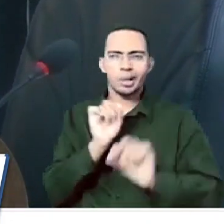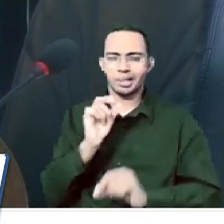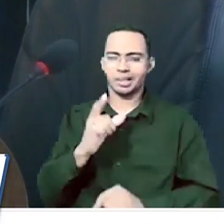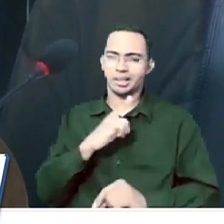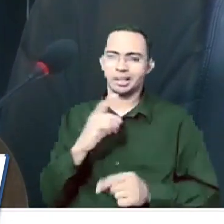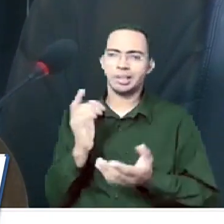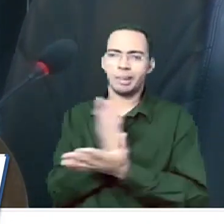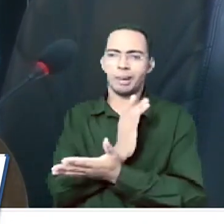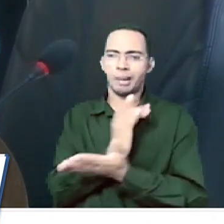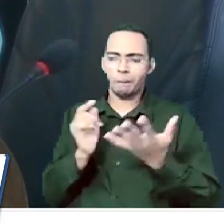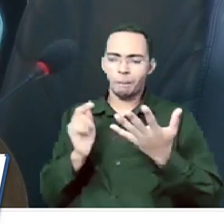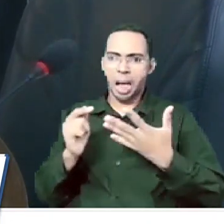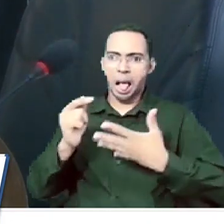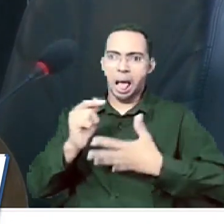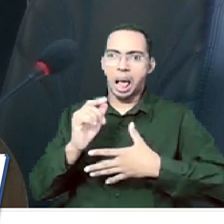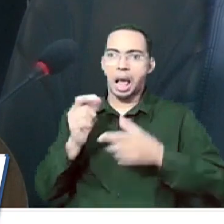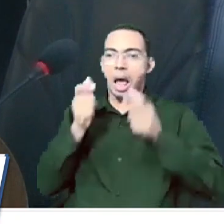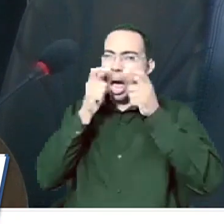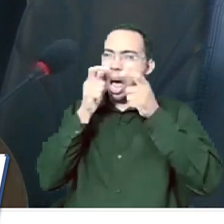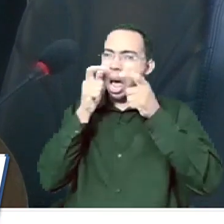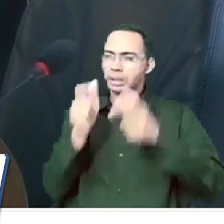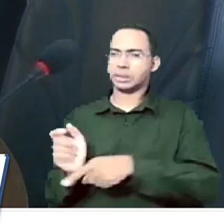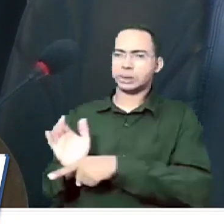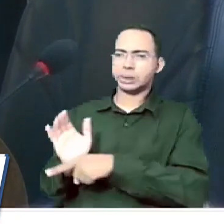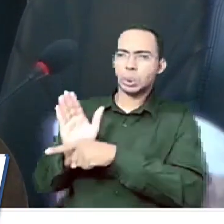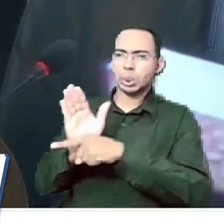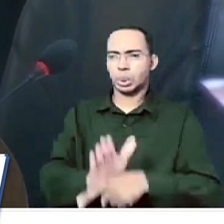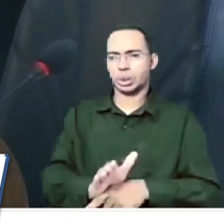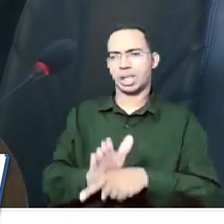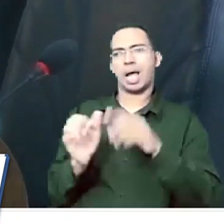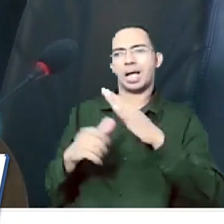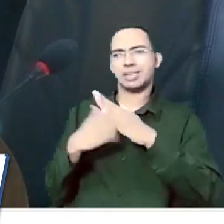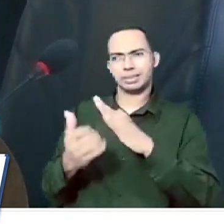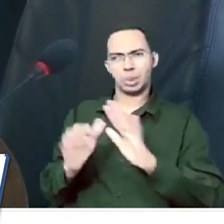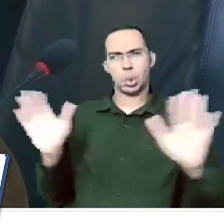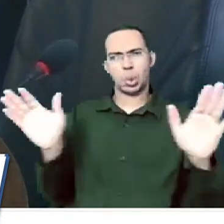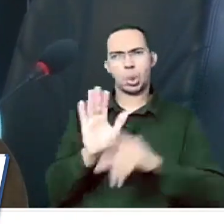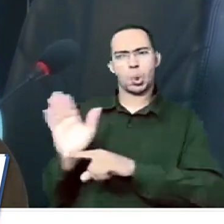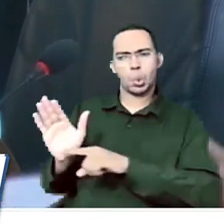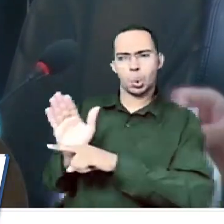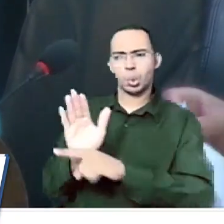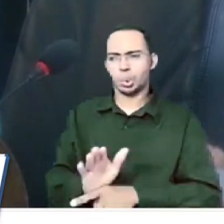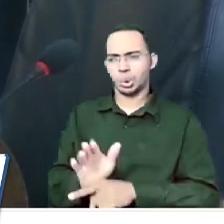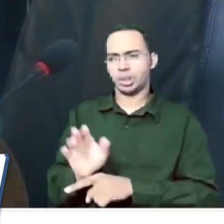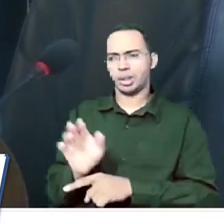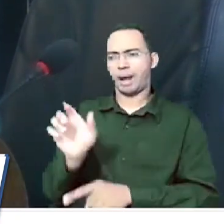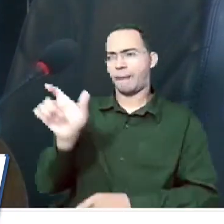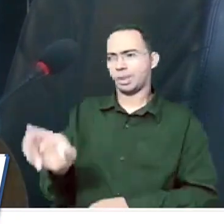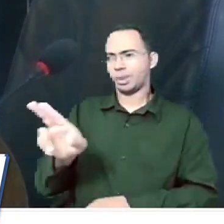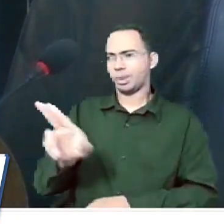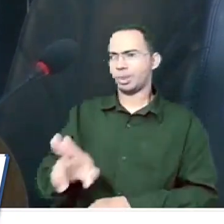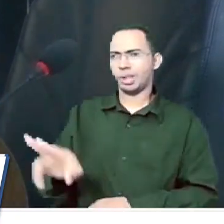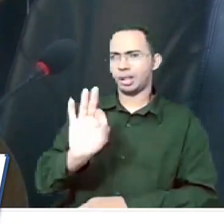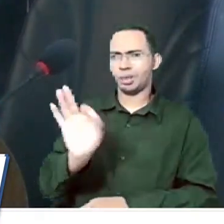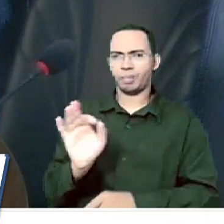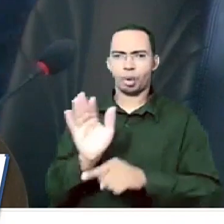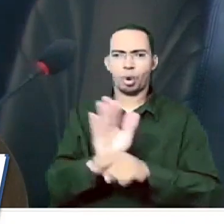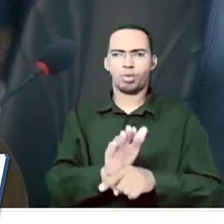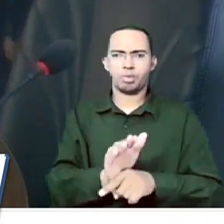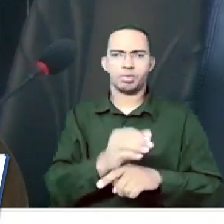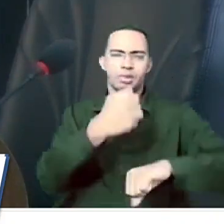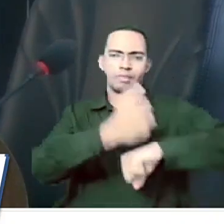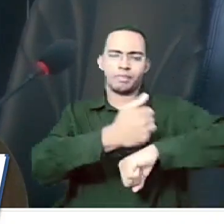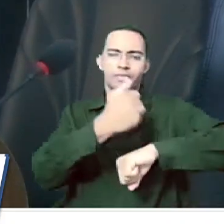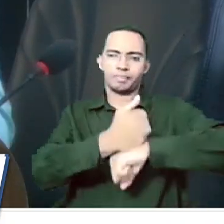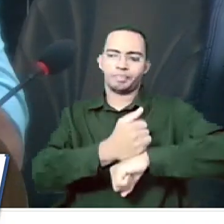leoninas que favorece somente a empresa, não favorece o usuário, não favorece a Cidade Franca. E não